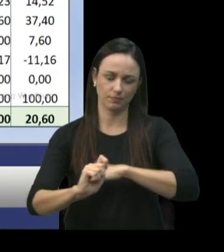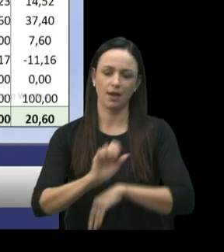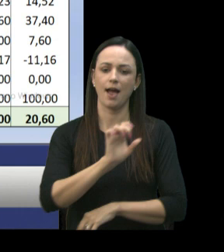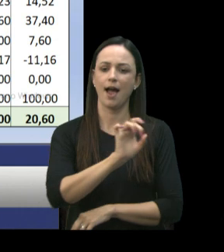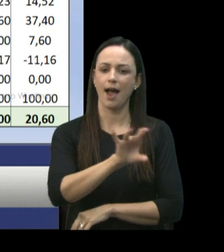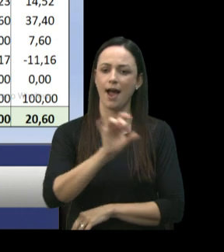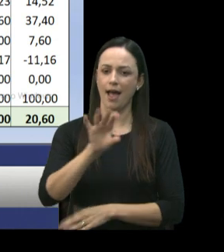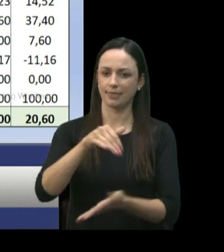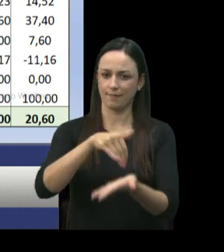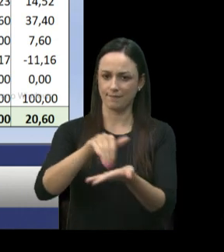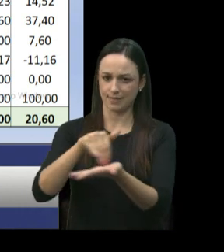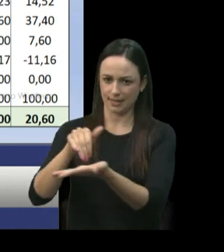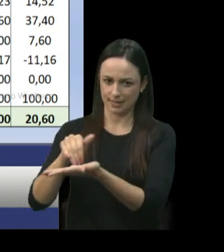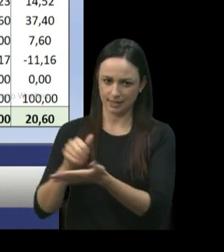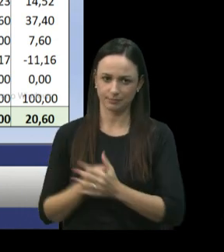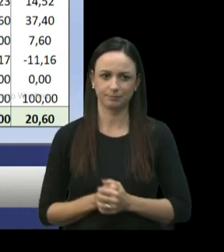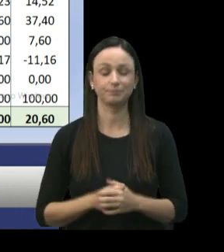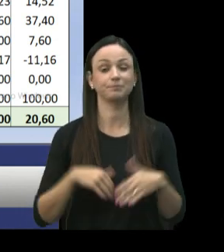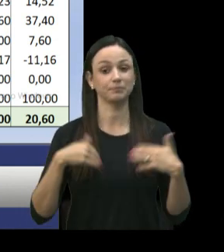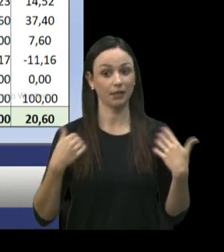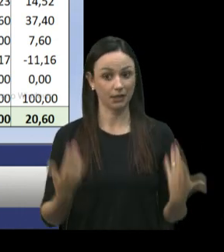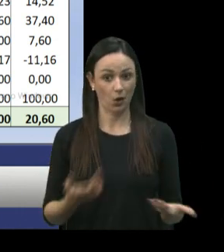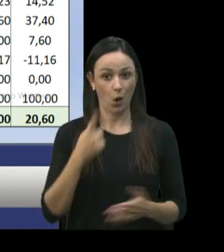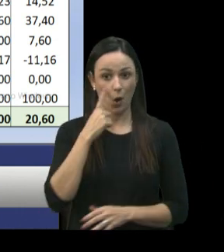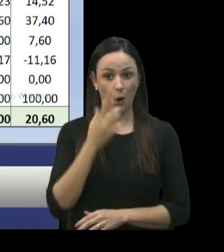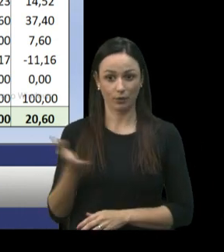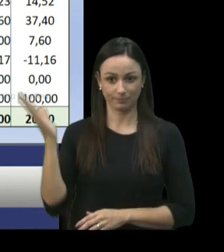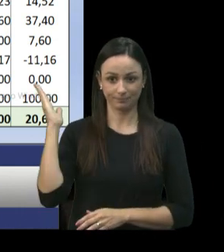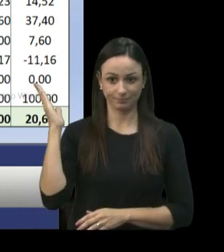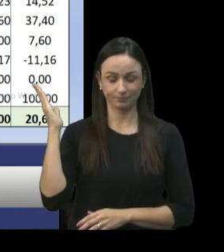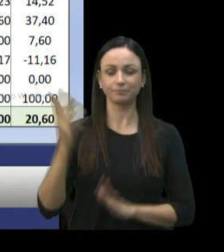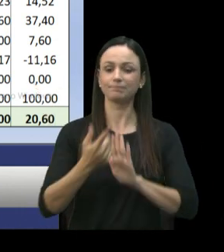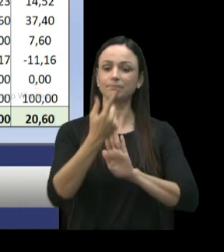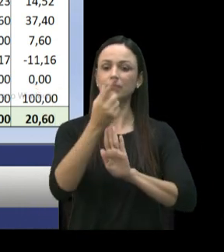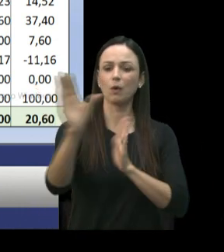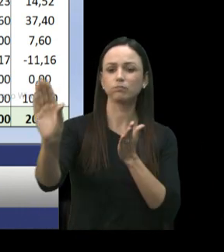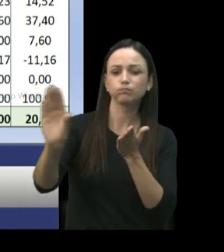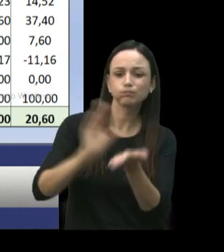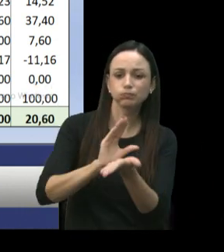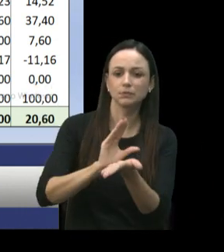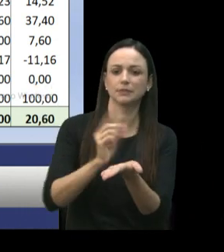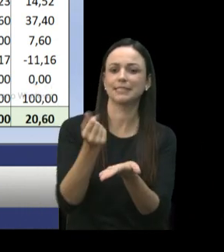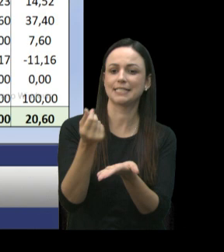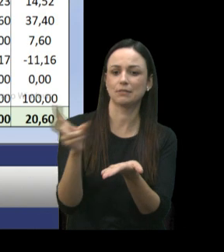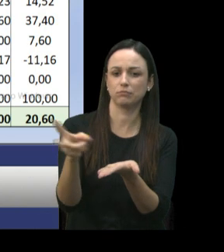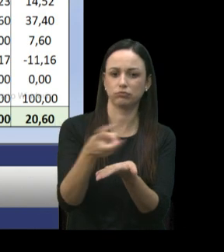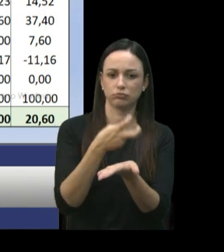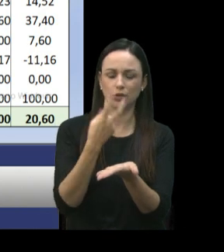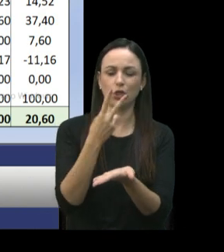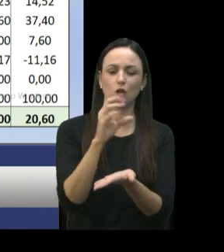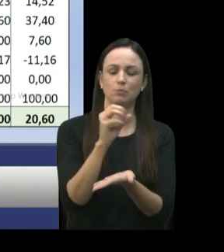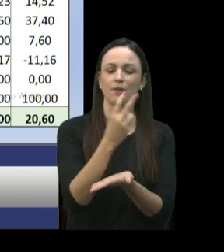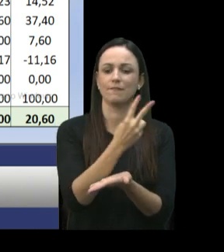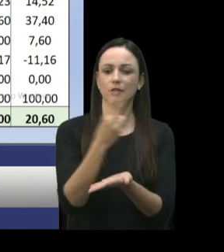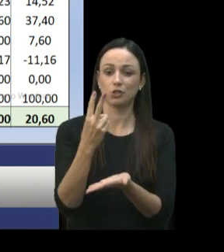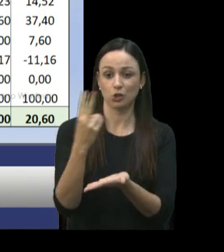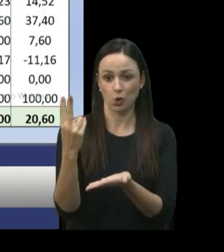cada pasta. Então, aí nós chegamos à estimativa de receita na comparação de 2022 e